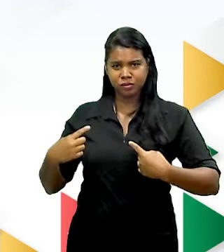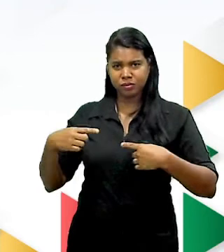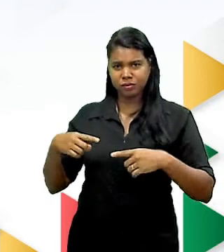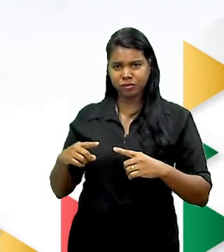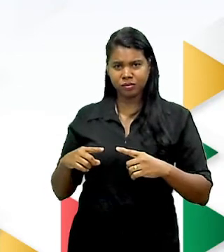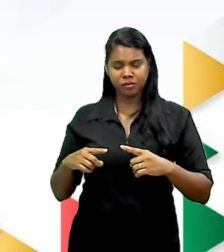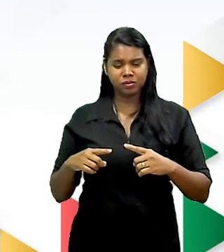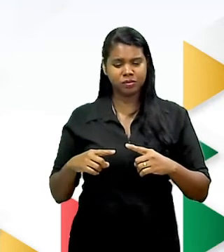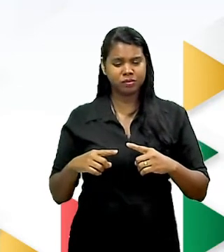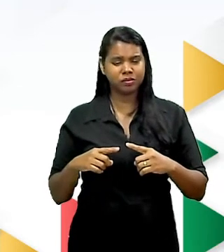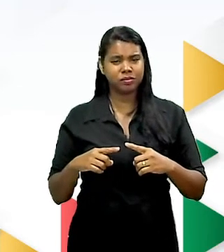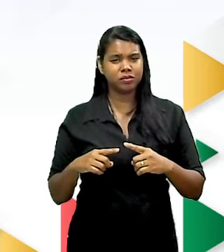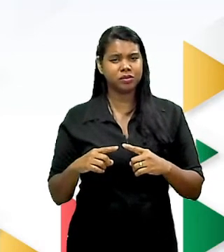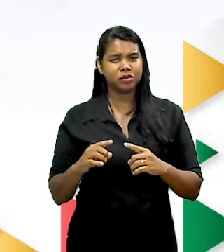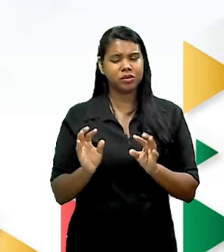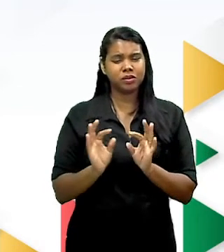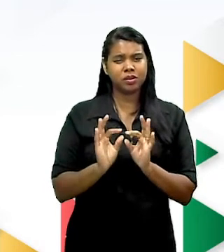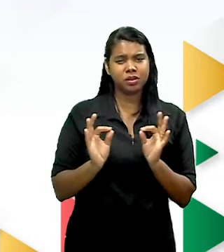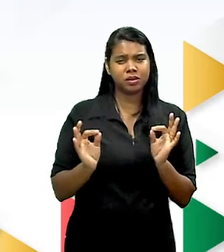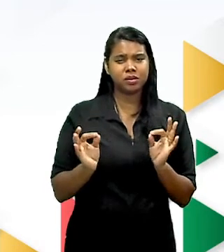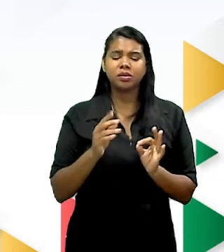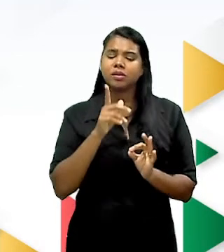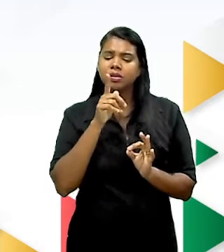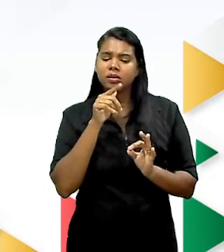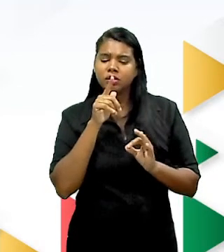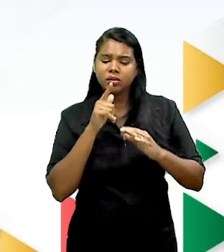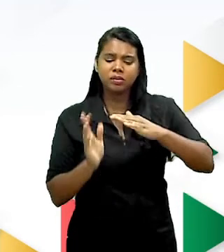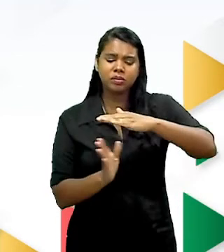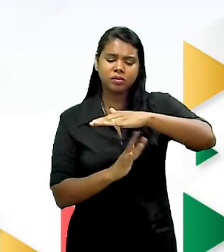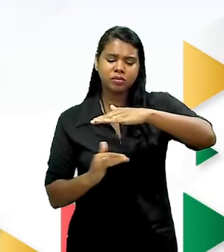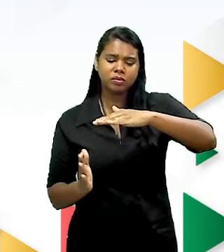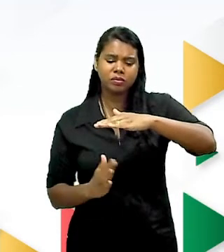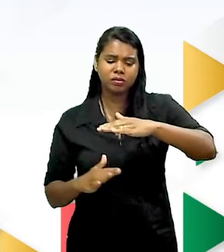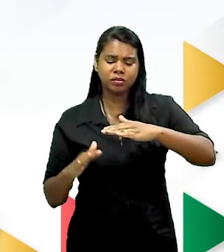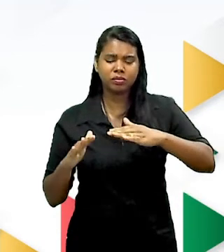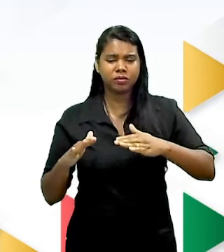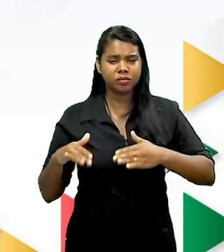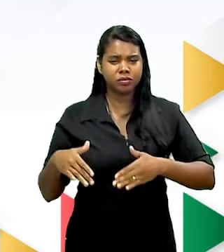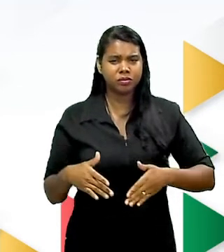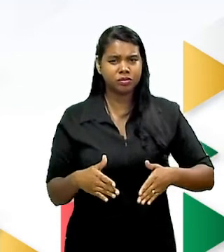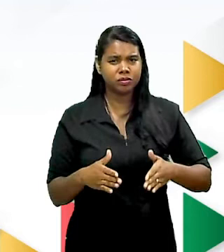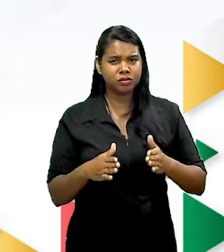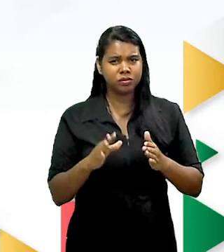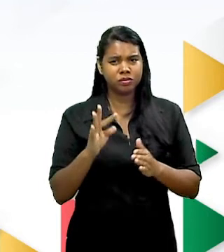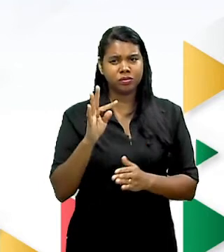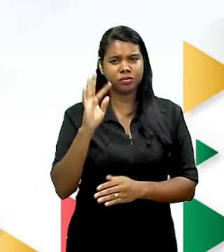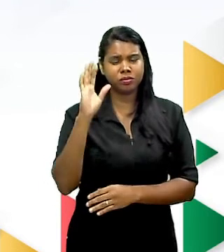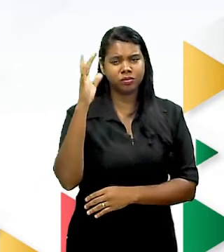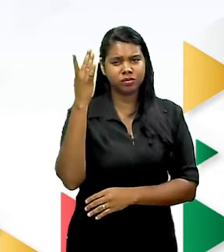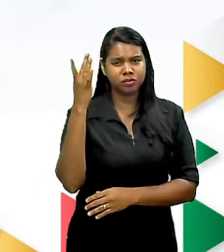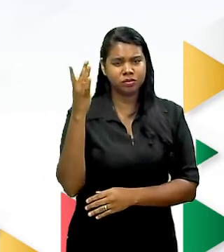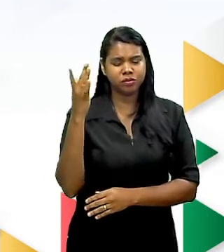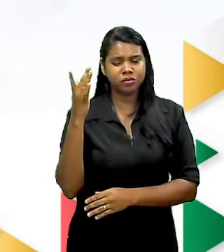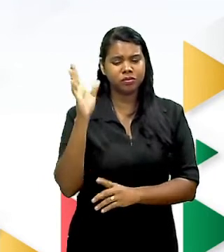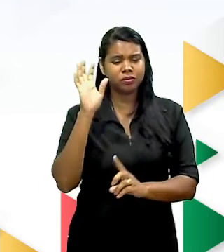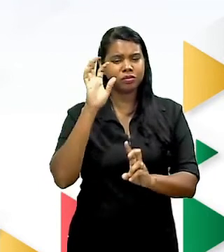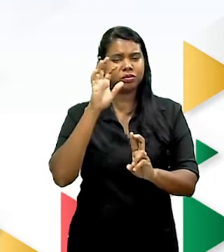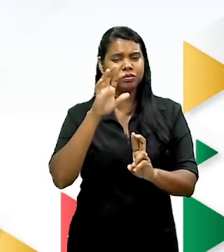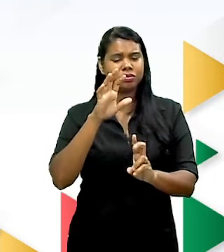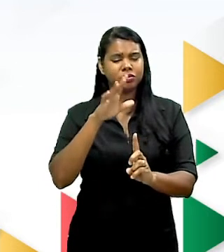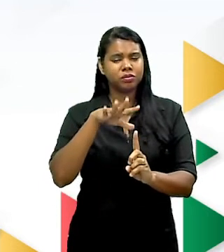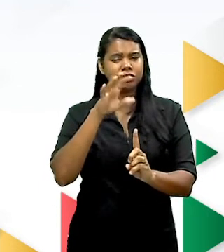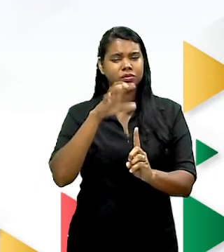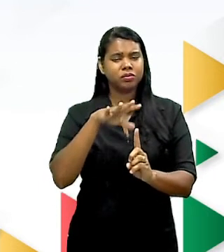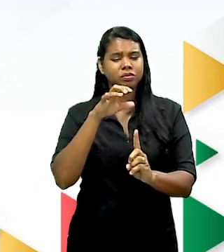aquecimento anormal das águas do Oceano Pacífico tropical, influenciando bastante a distribuição da